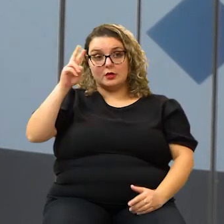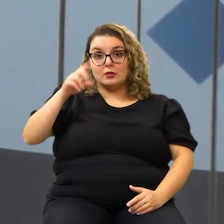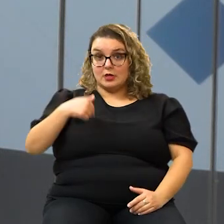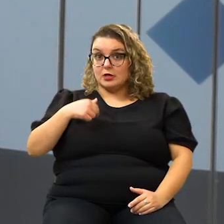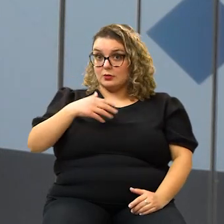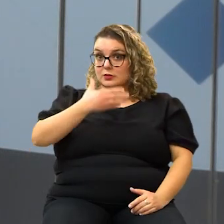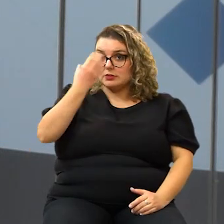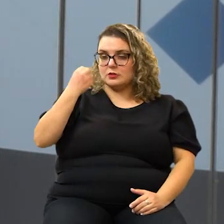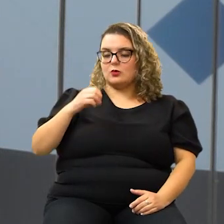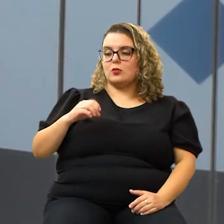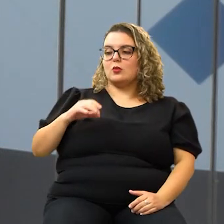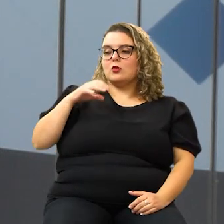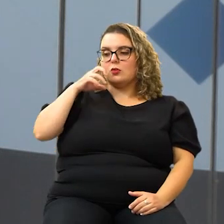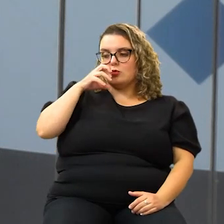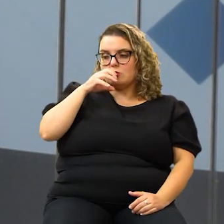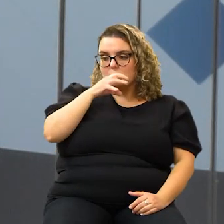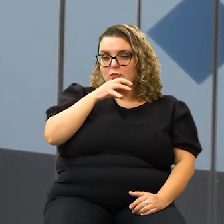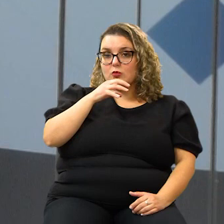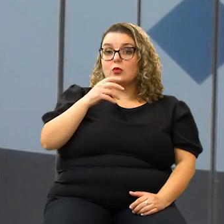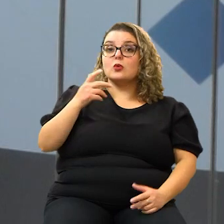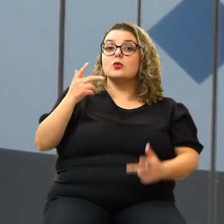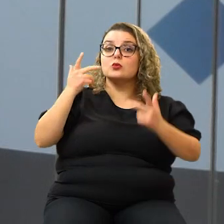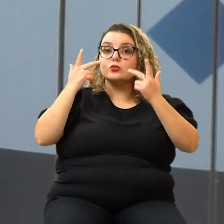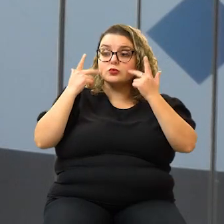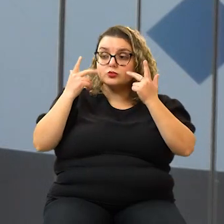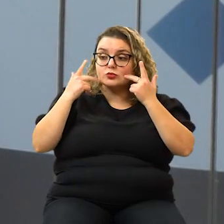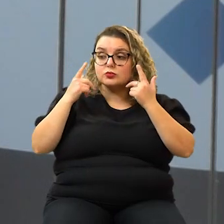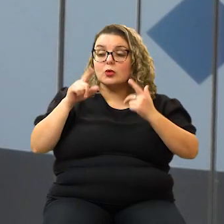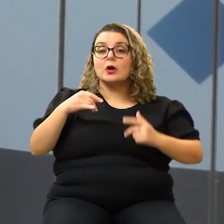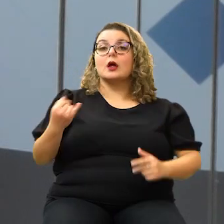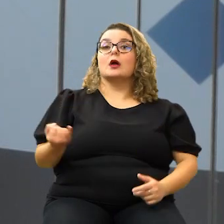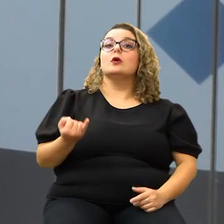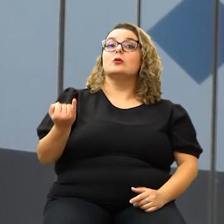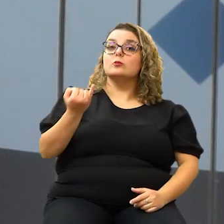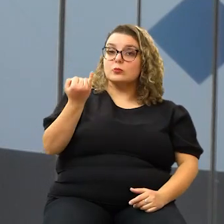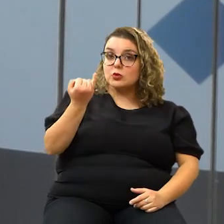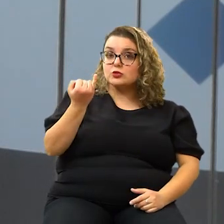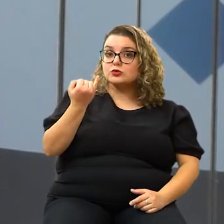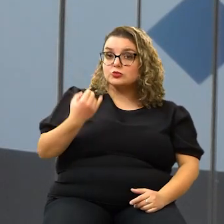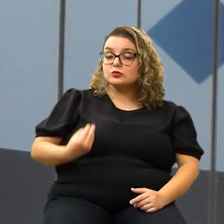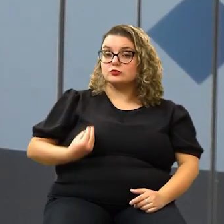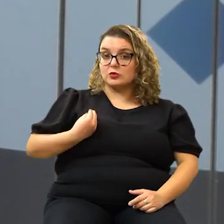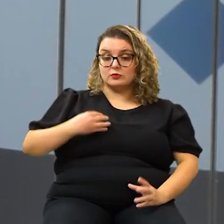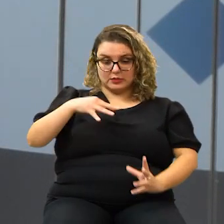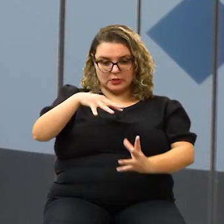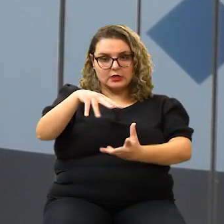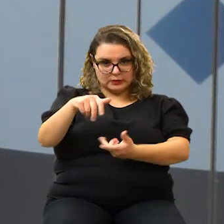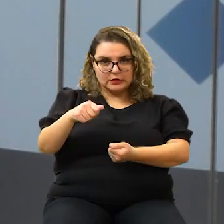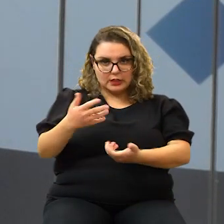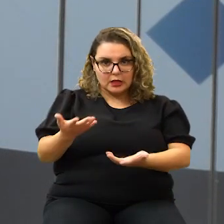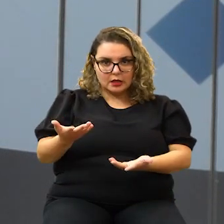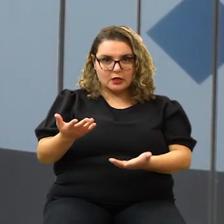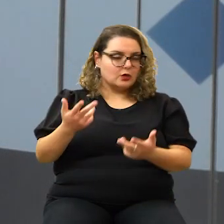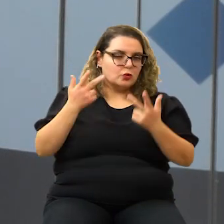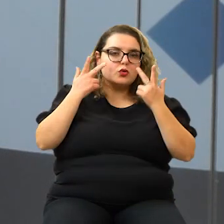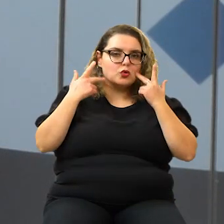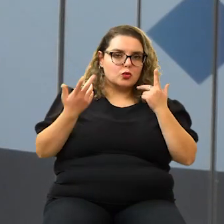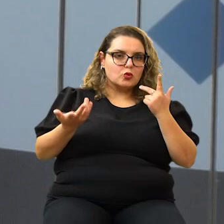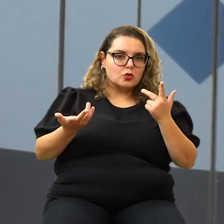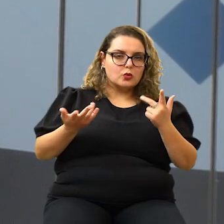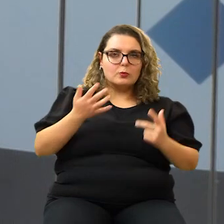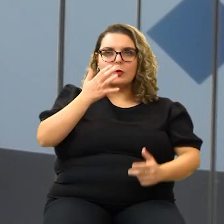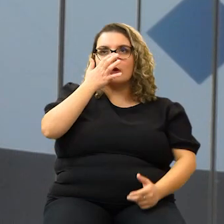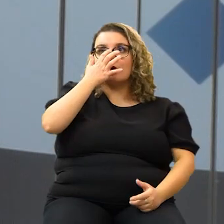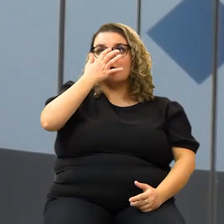esquecendo, que o aquecimento normal, natural, ele é fundamental para a vida na Terra, né? Então, ele